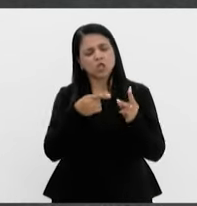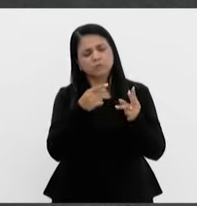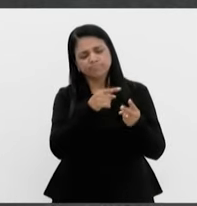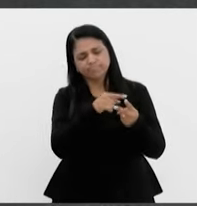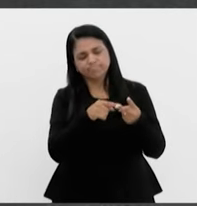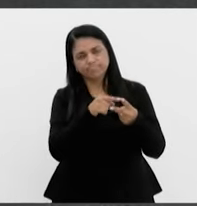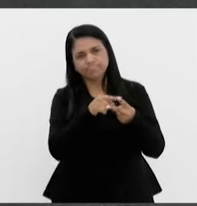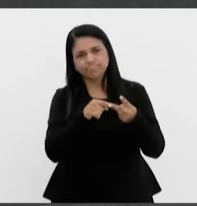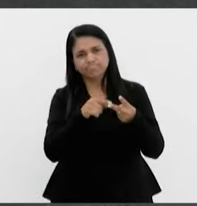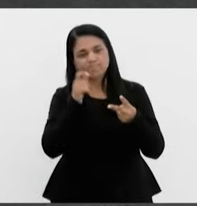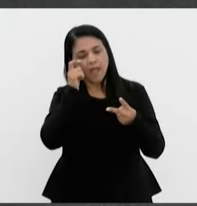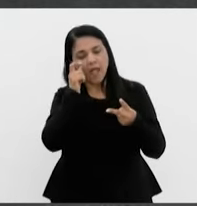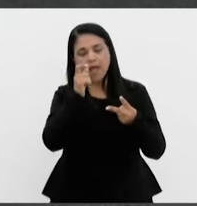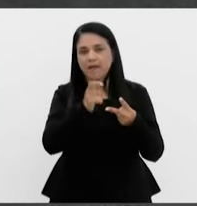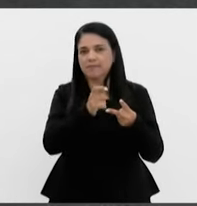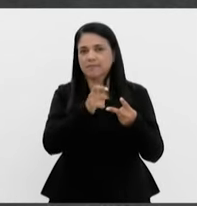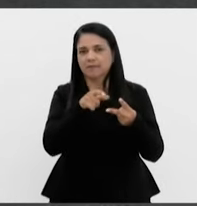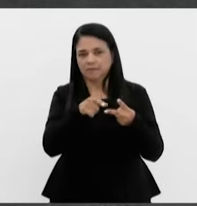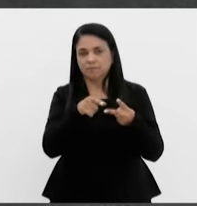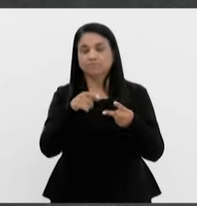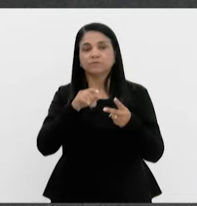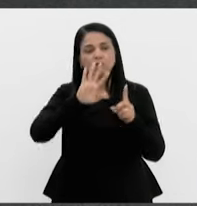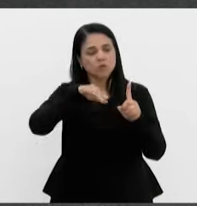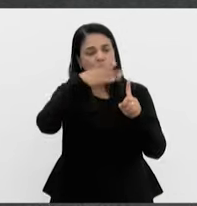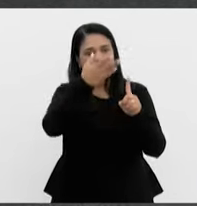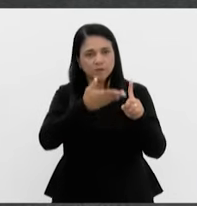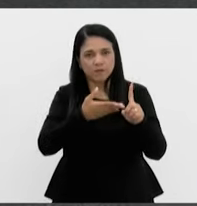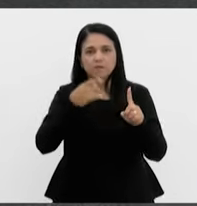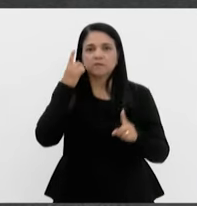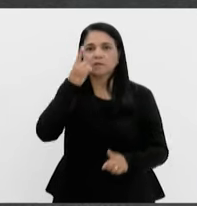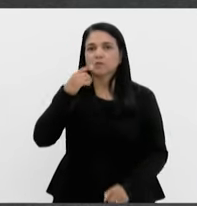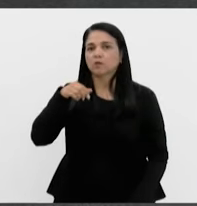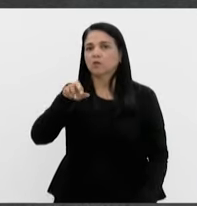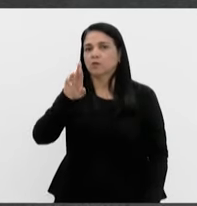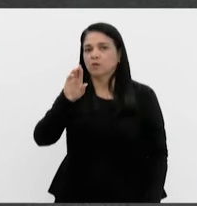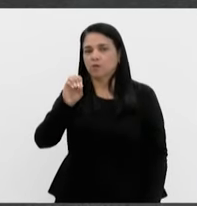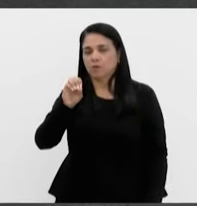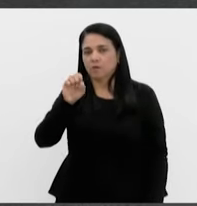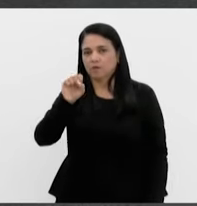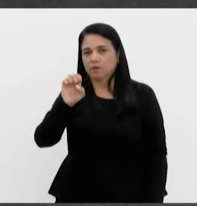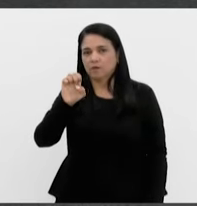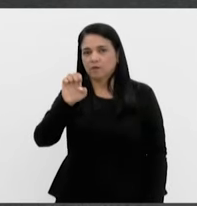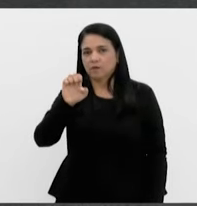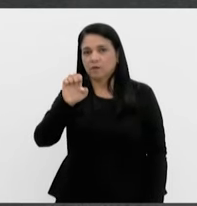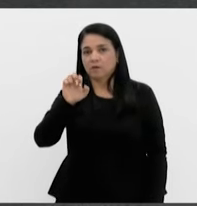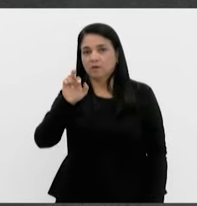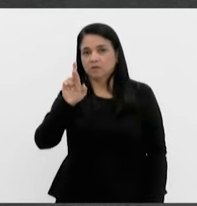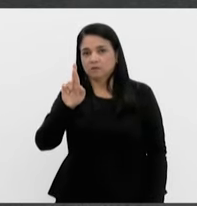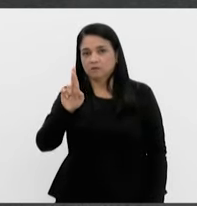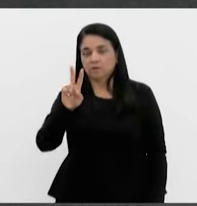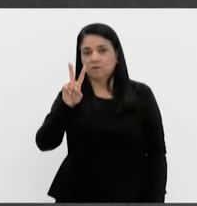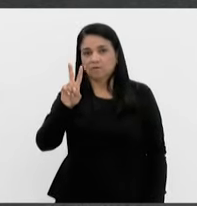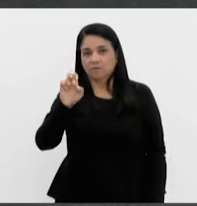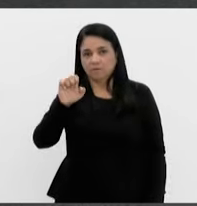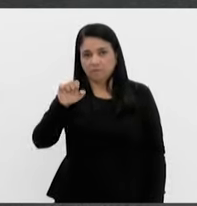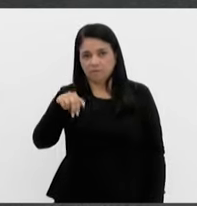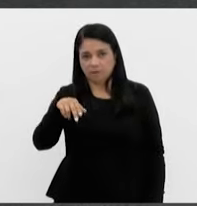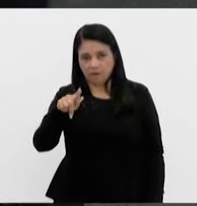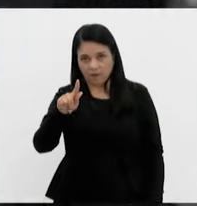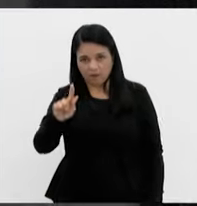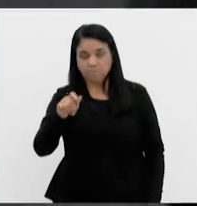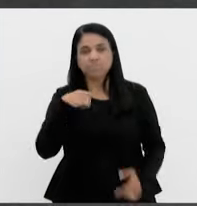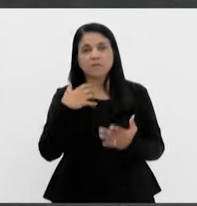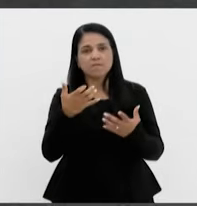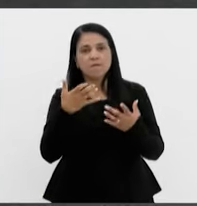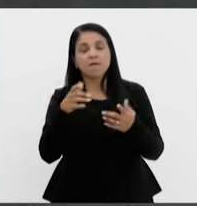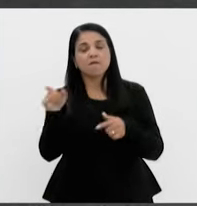nessa homenagem que o deputado rosenverg quer fazer ao Deputado Bale roch que entendo eu que é o presidente